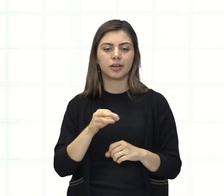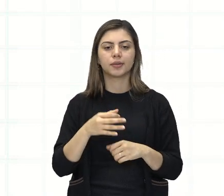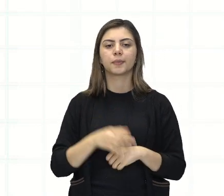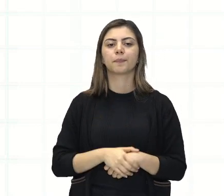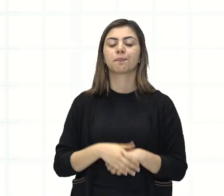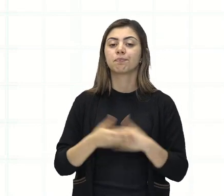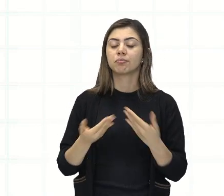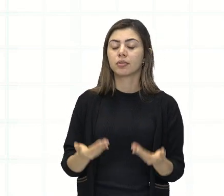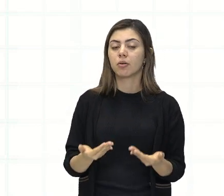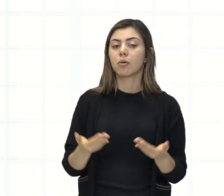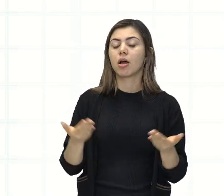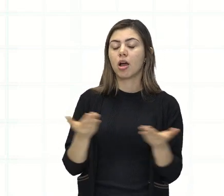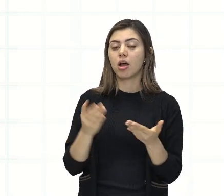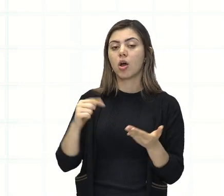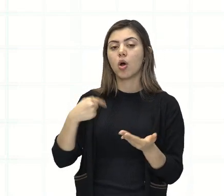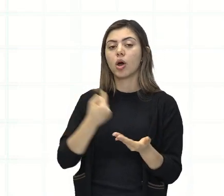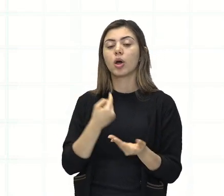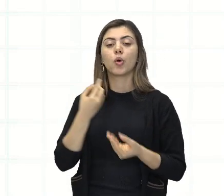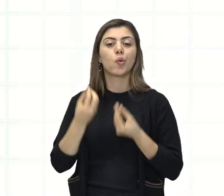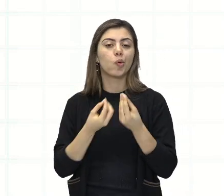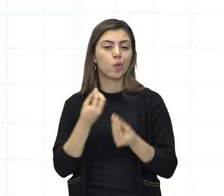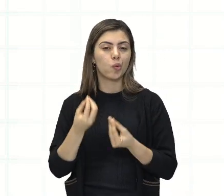turmas? Agora nós iremos